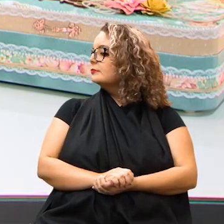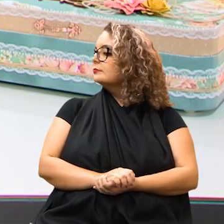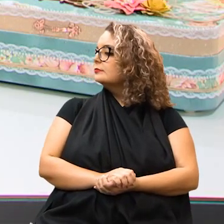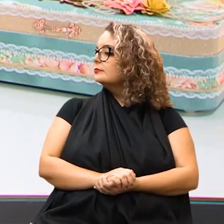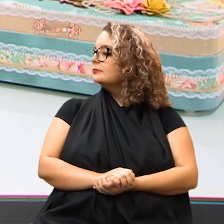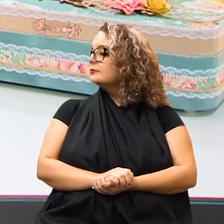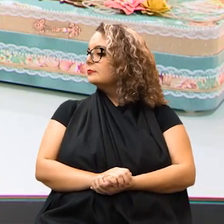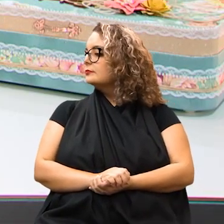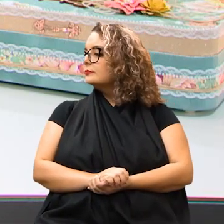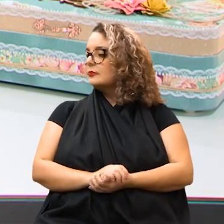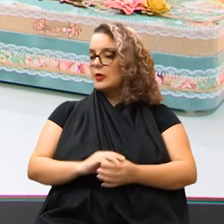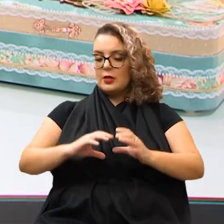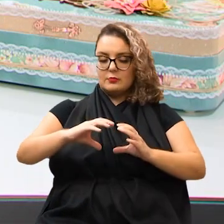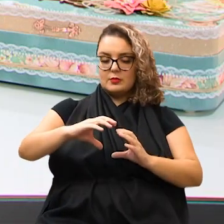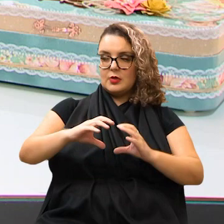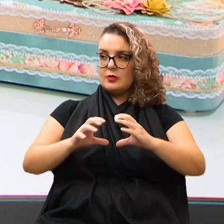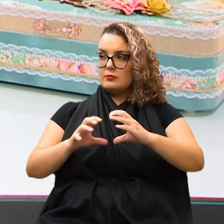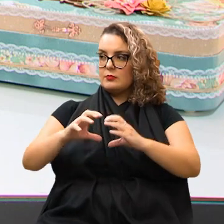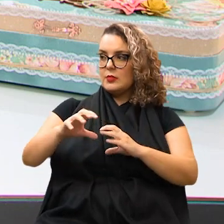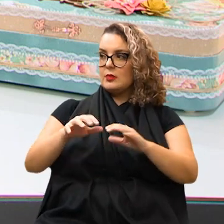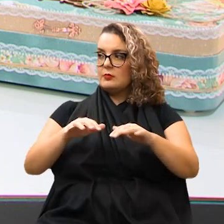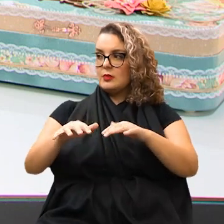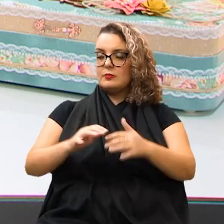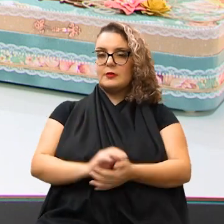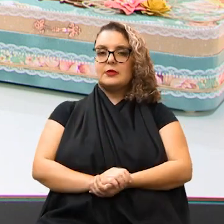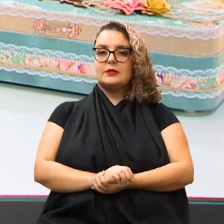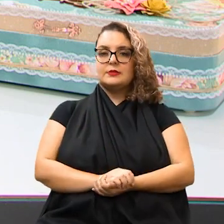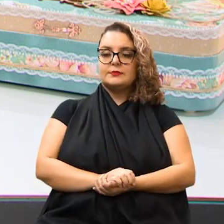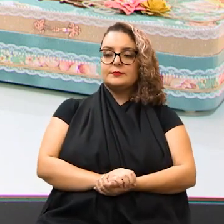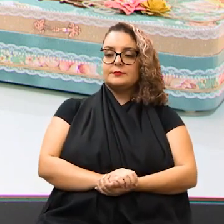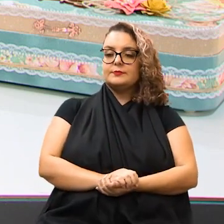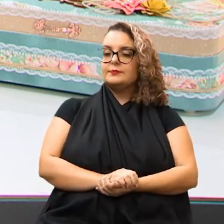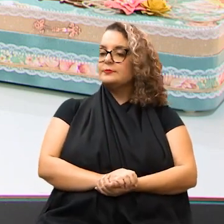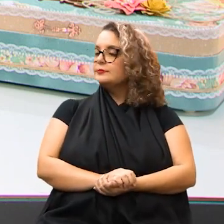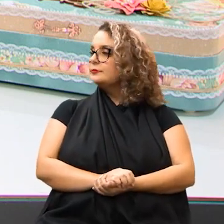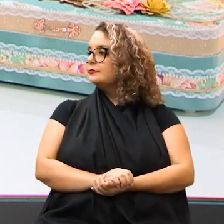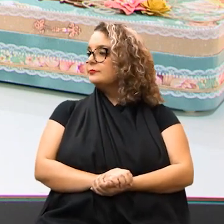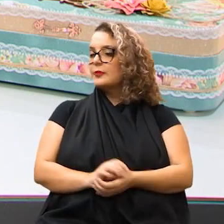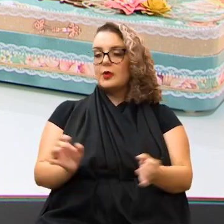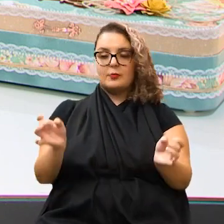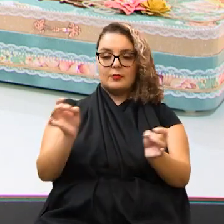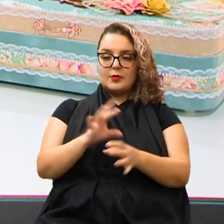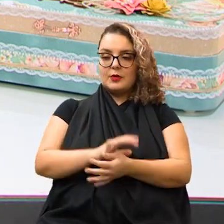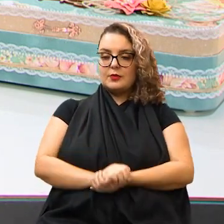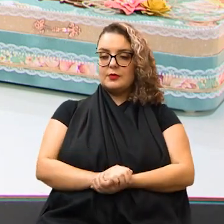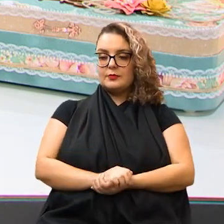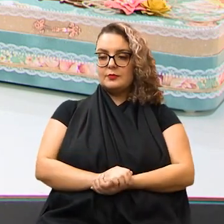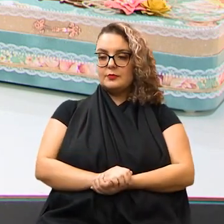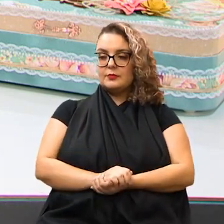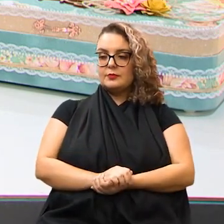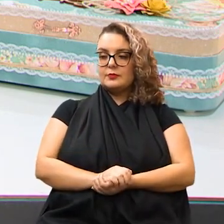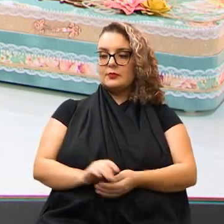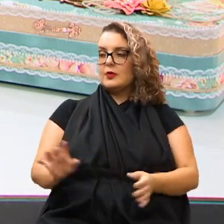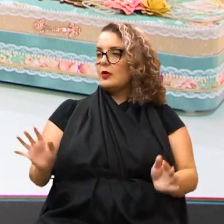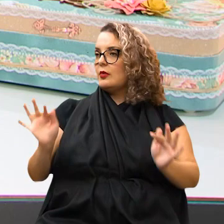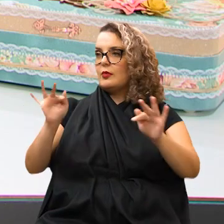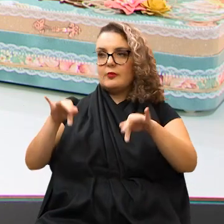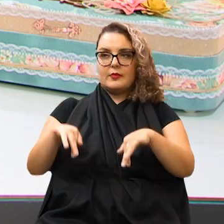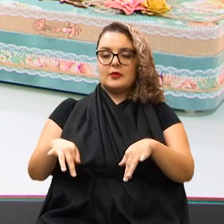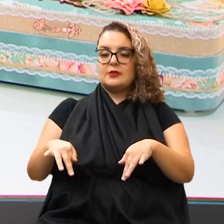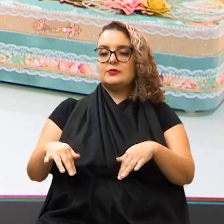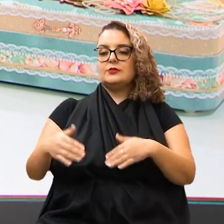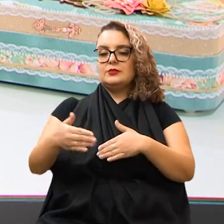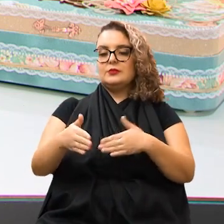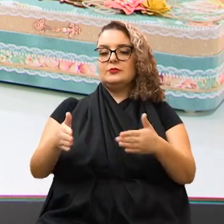Enquanto ela tá molhadinha, a gente consegue dar uma movimentada. E pronto. Fechou a caixinha. Com